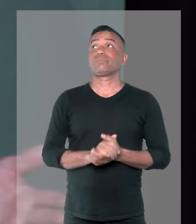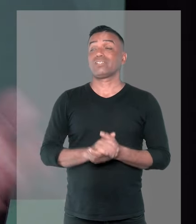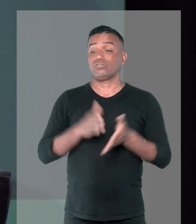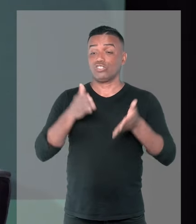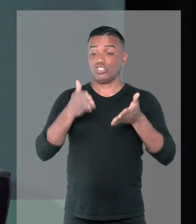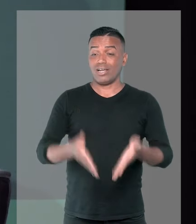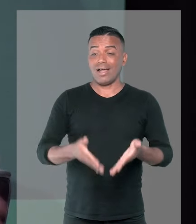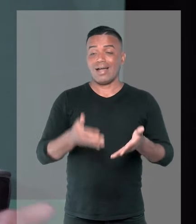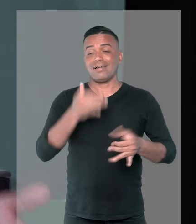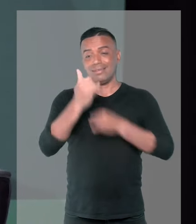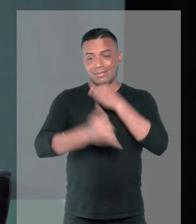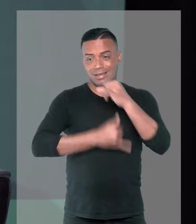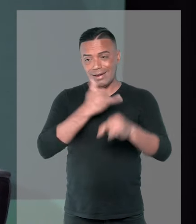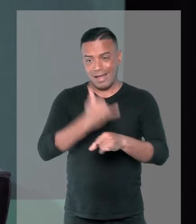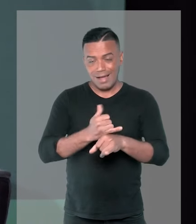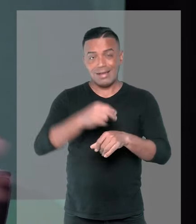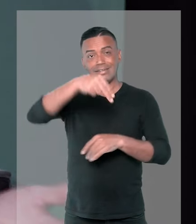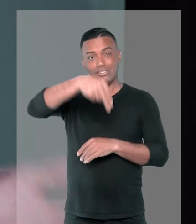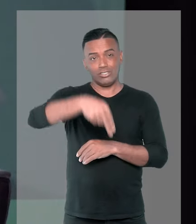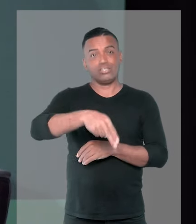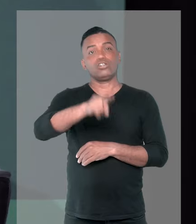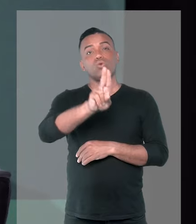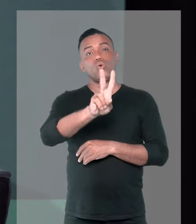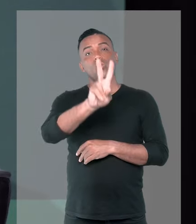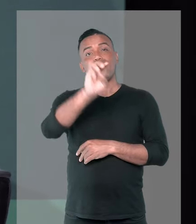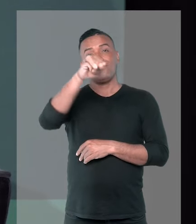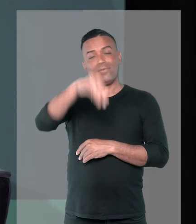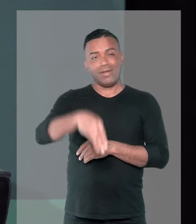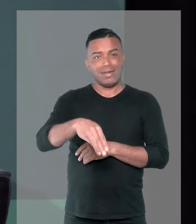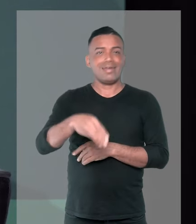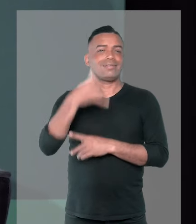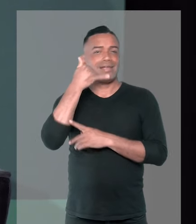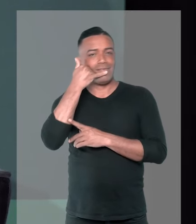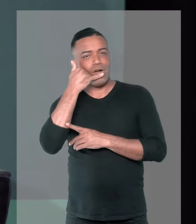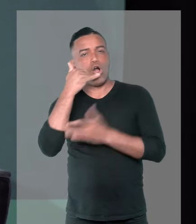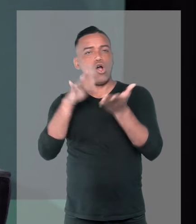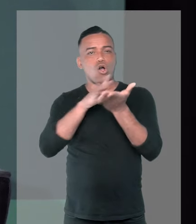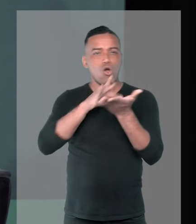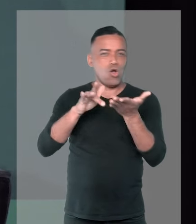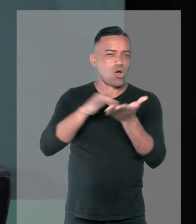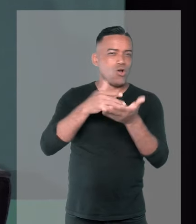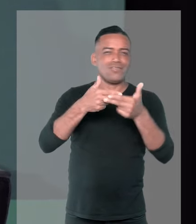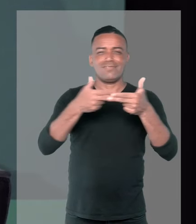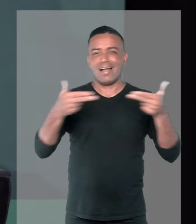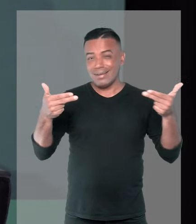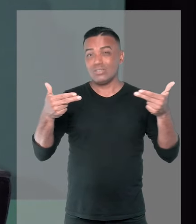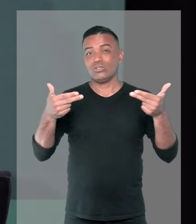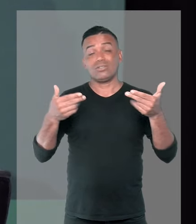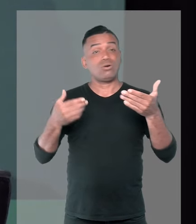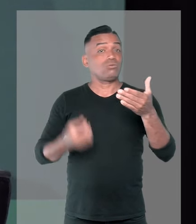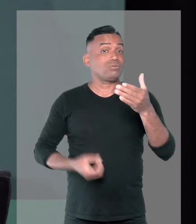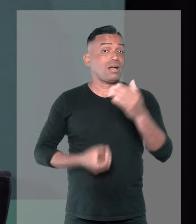nuvem de smartphones de software como servisse de internet das coisas causou nas empresas do ponto de vista de inovação um